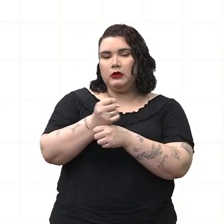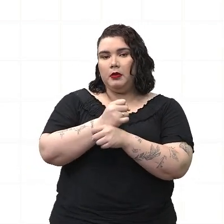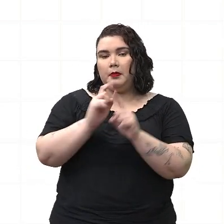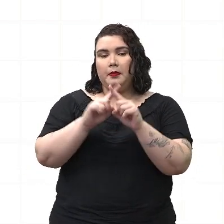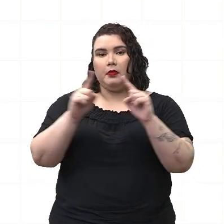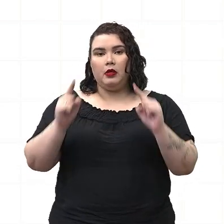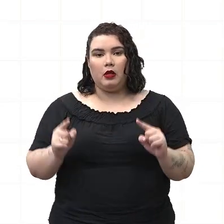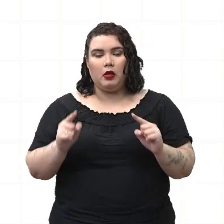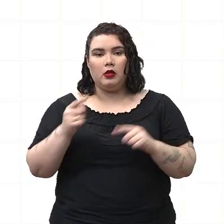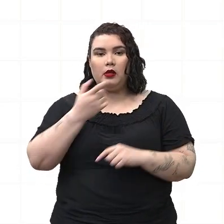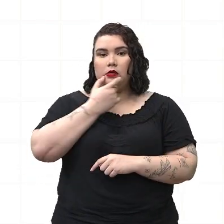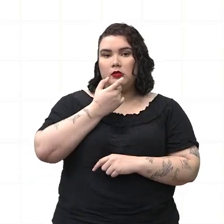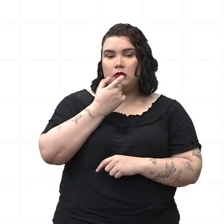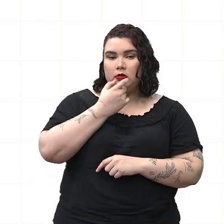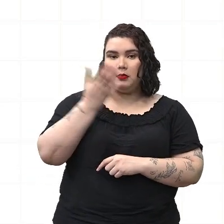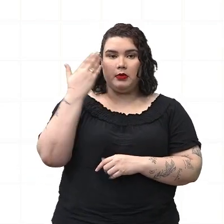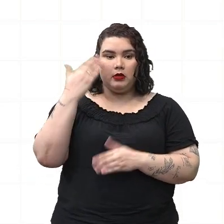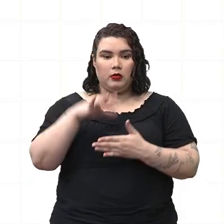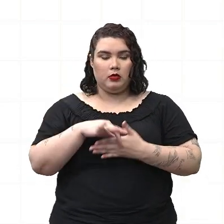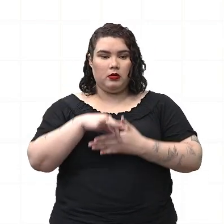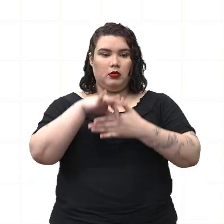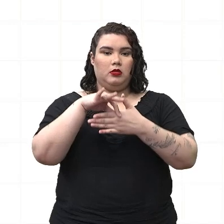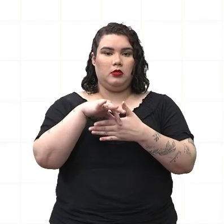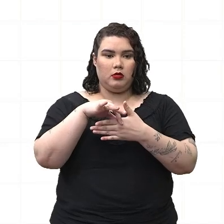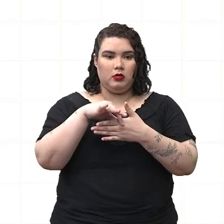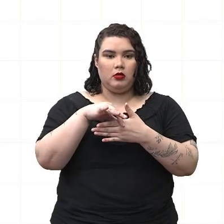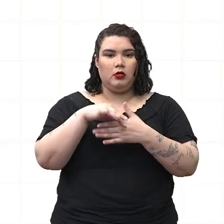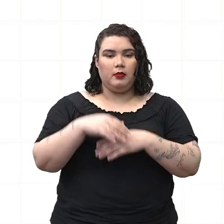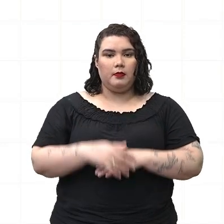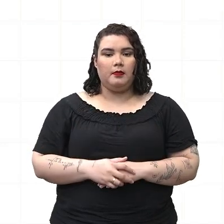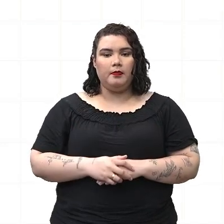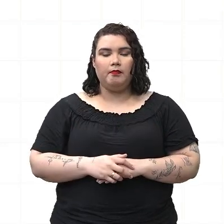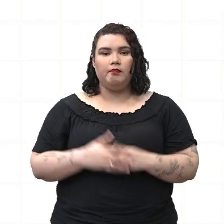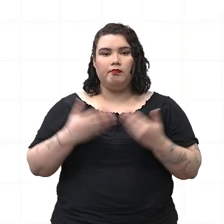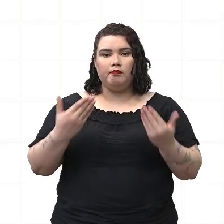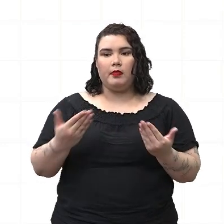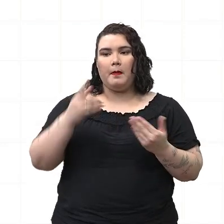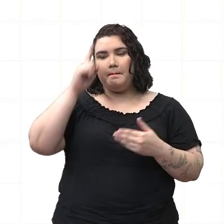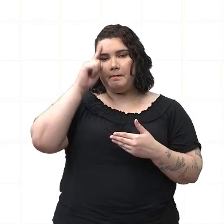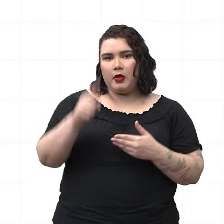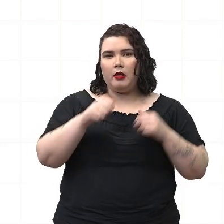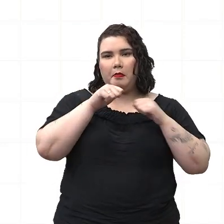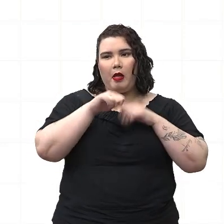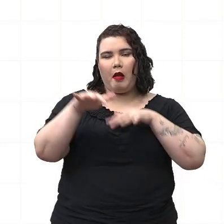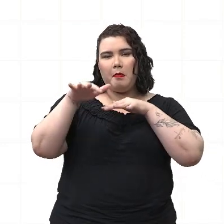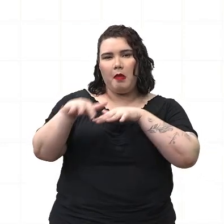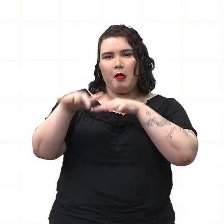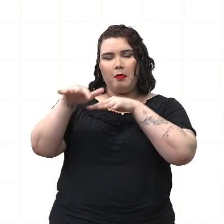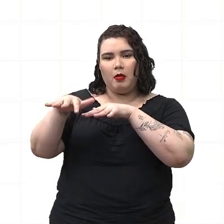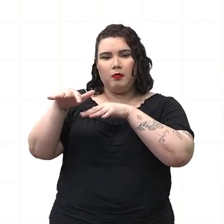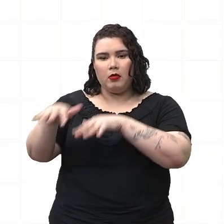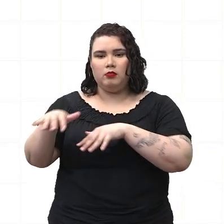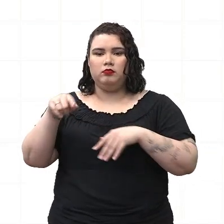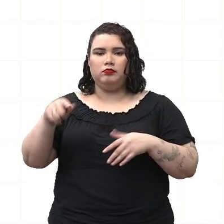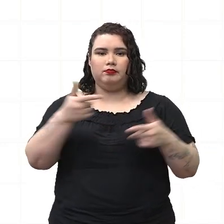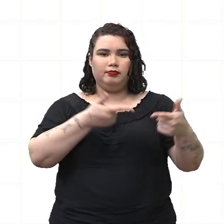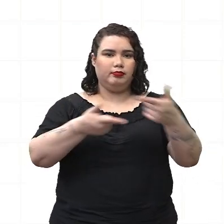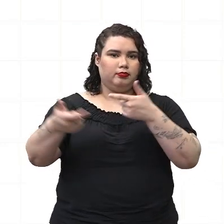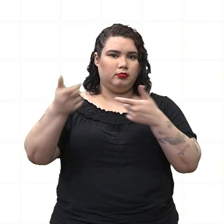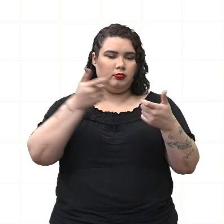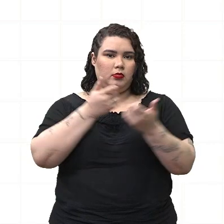Unido, a líder da época, né, a Margaret Thatcher, né, enviou tropas do Reino Unido para as Ilhas Malvinas